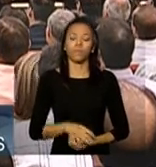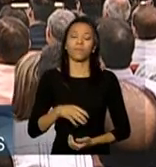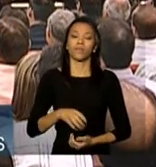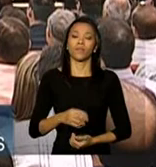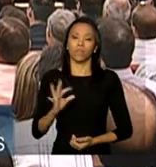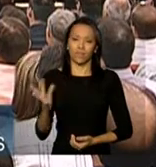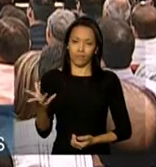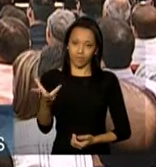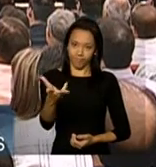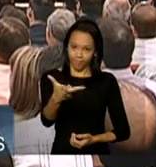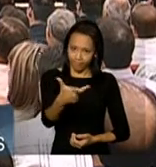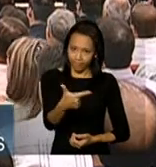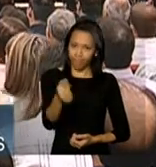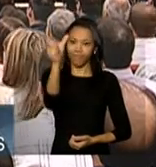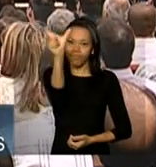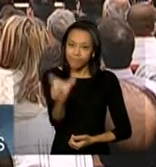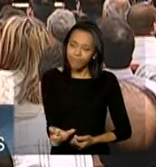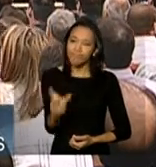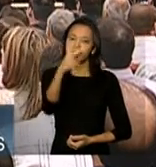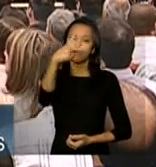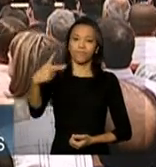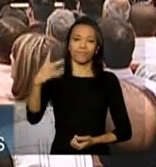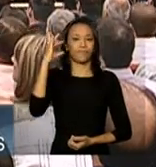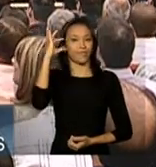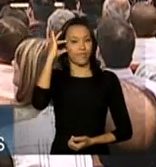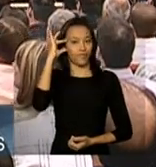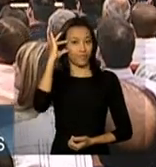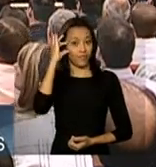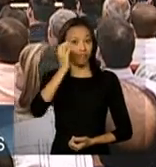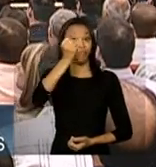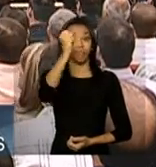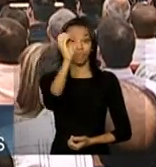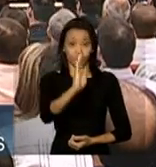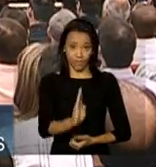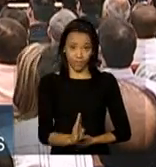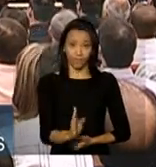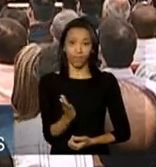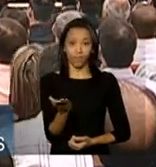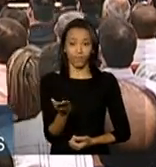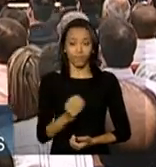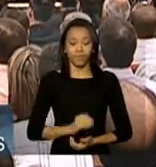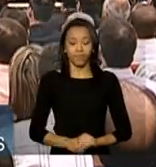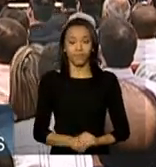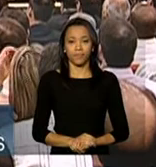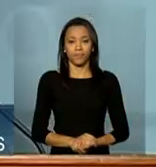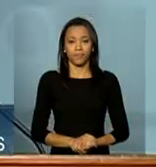Excelentíssima senhora presidenta da República, Dilma Rousseff,